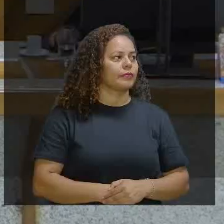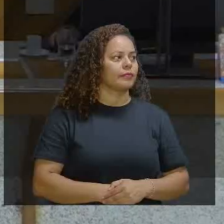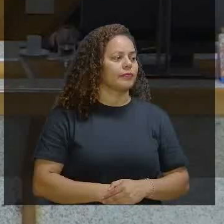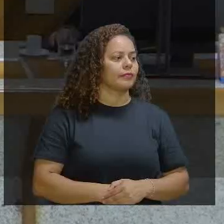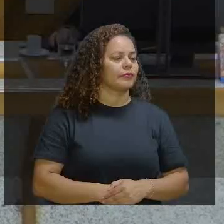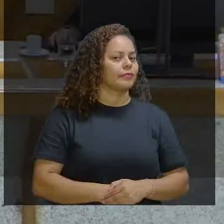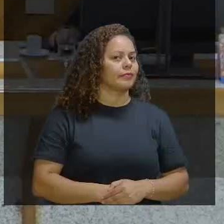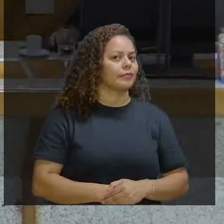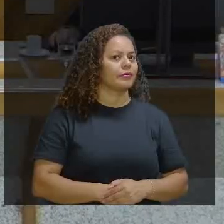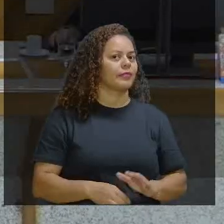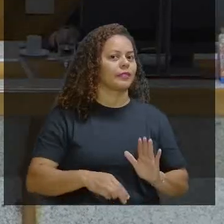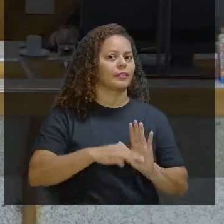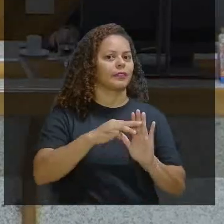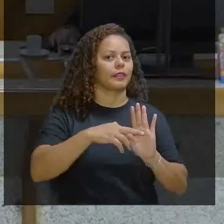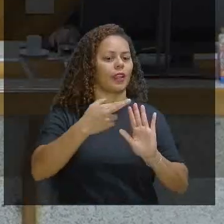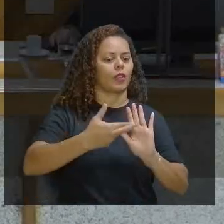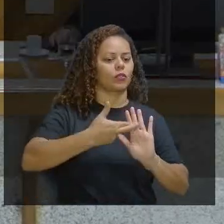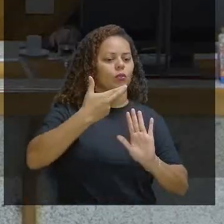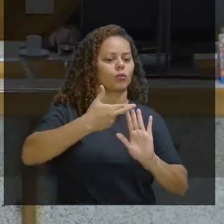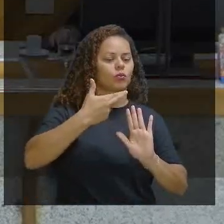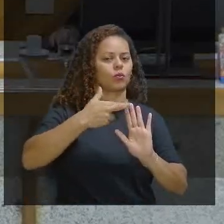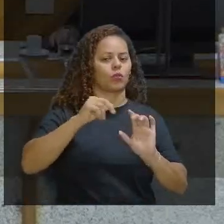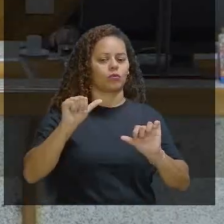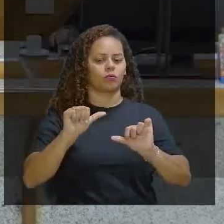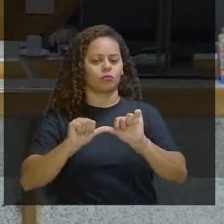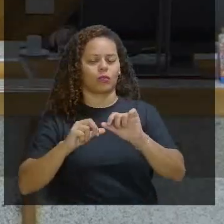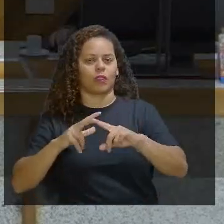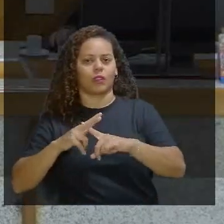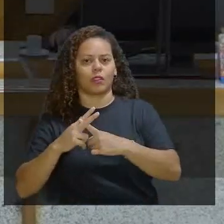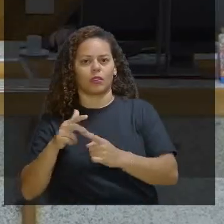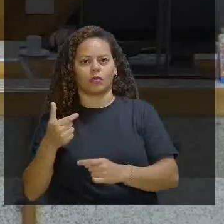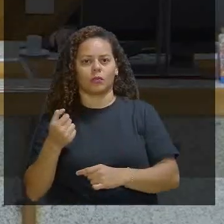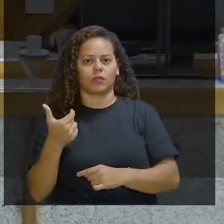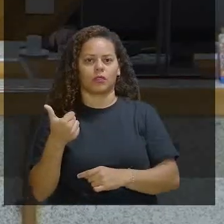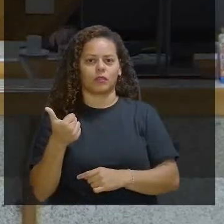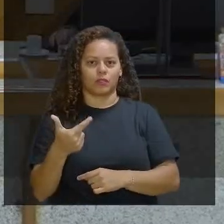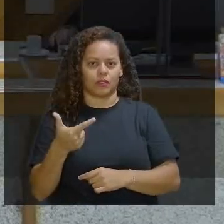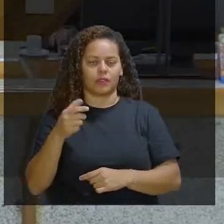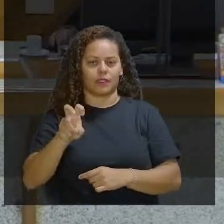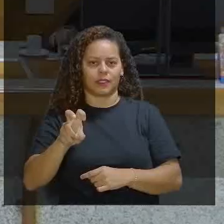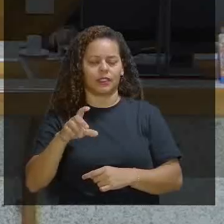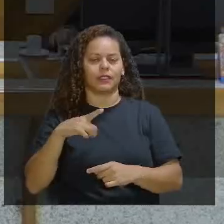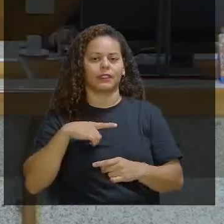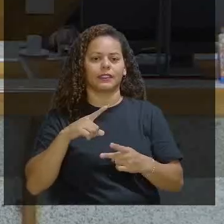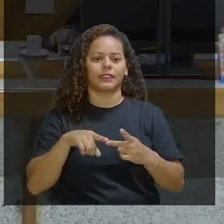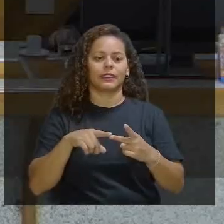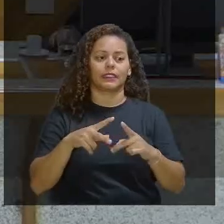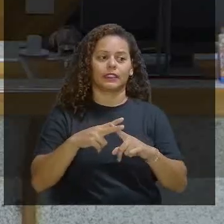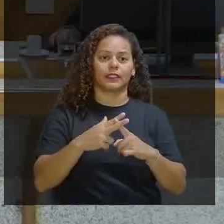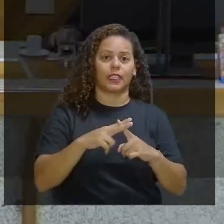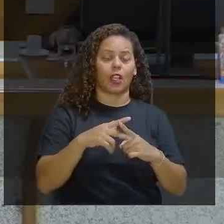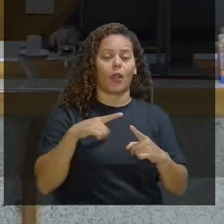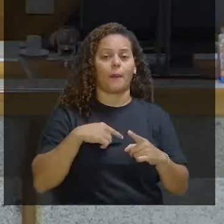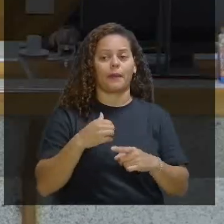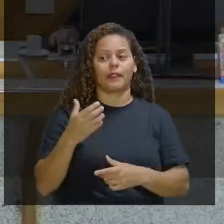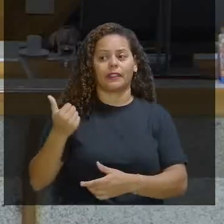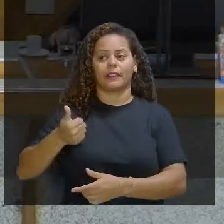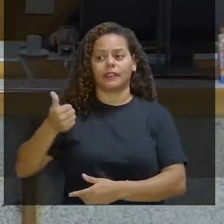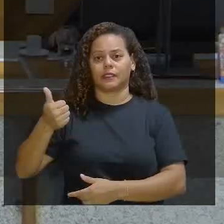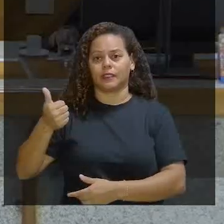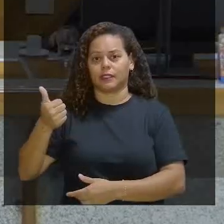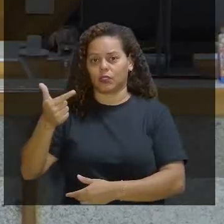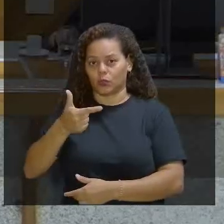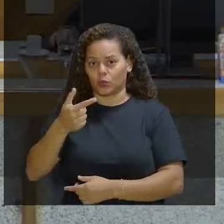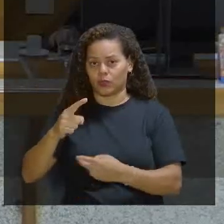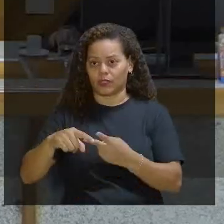a minuta de resolução que alterou a de número 615, que dispõe sobre a competência em razão da matéria da 2ª, 10ª e 14ª